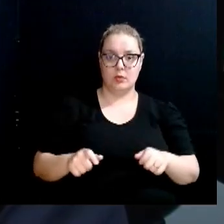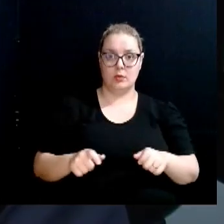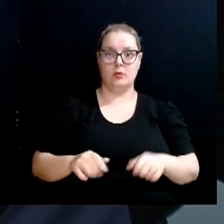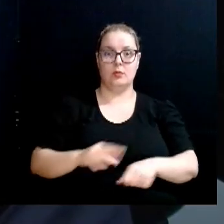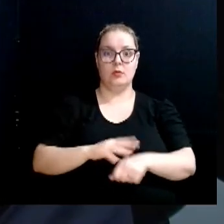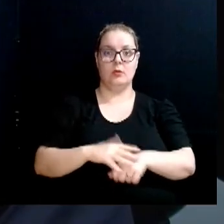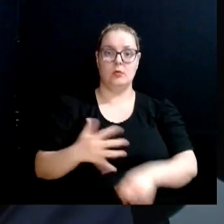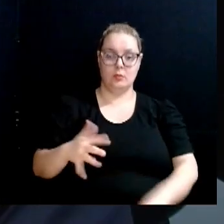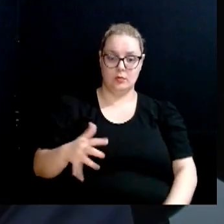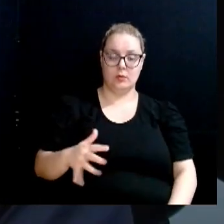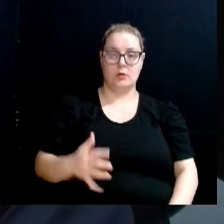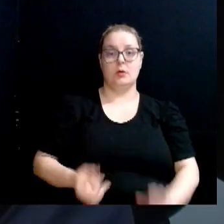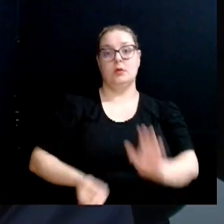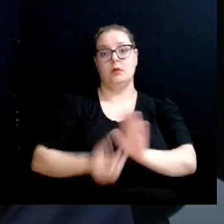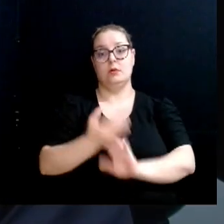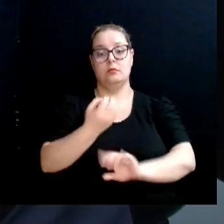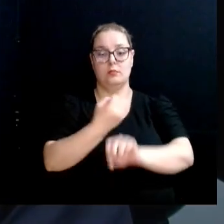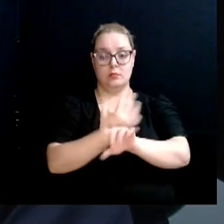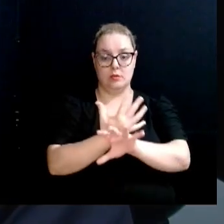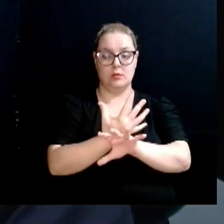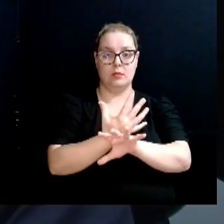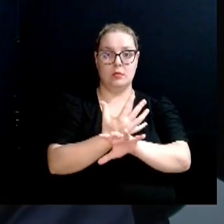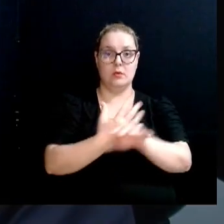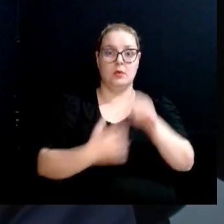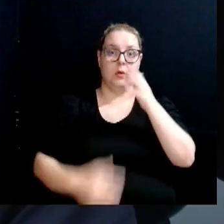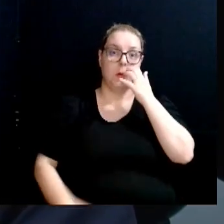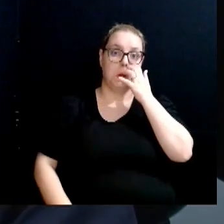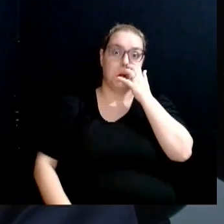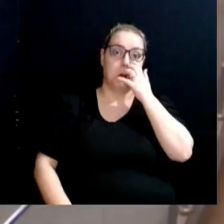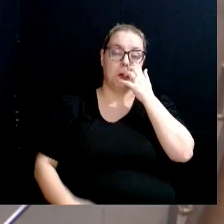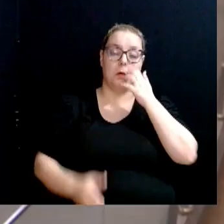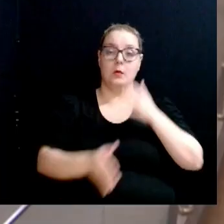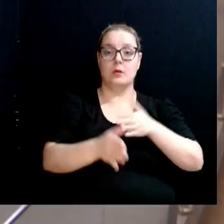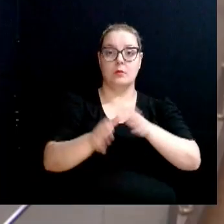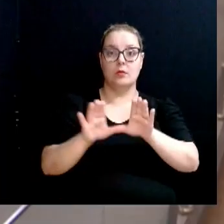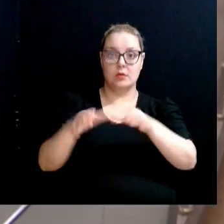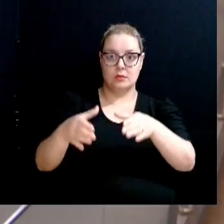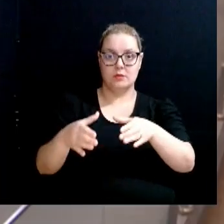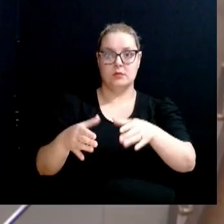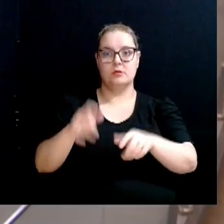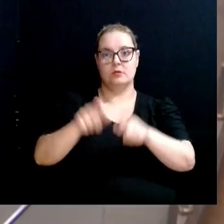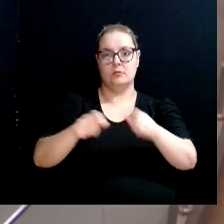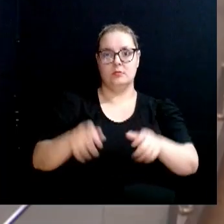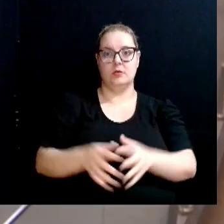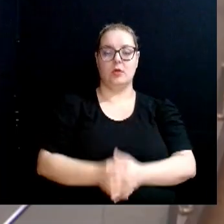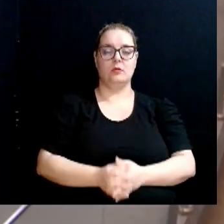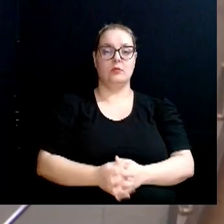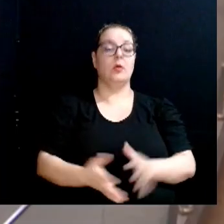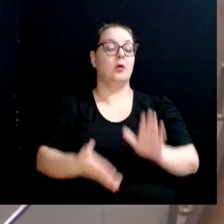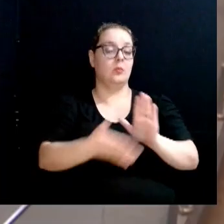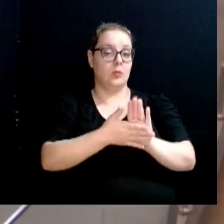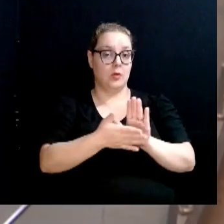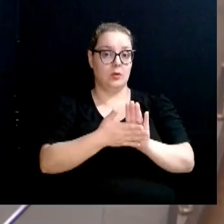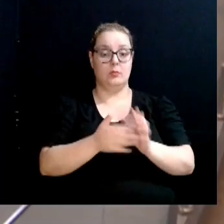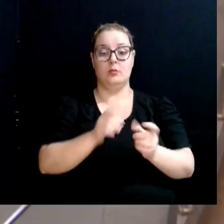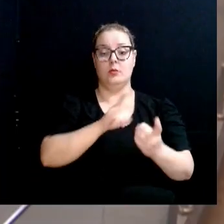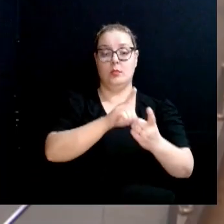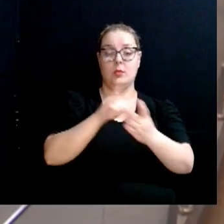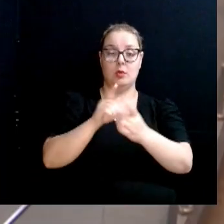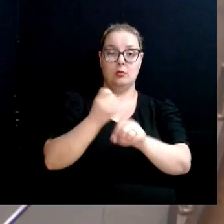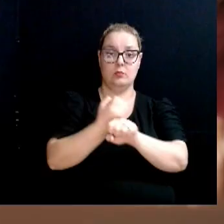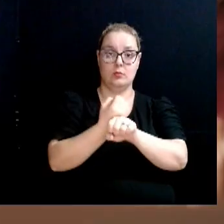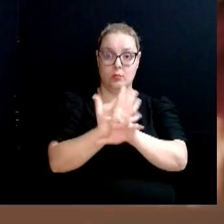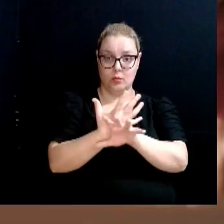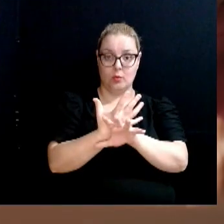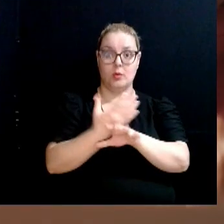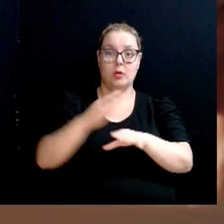criando a telemedicina direcionado a esse grupo de pessoas. Pela proposta, o atendimento remoto seria um complemento